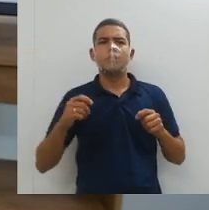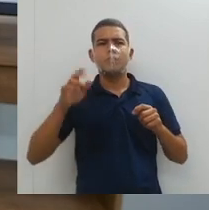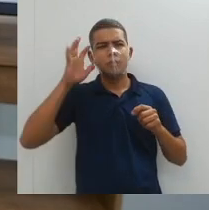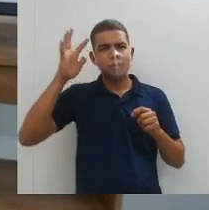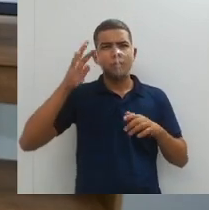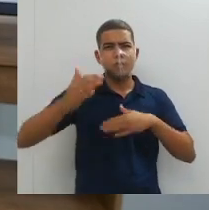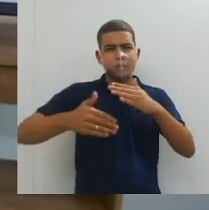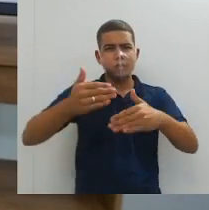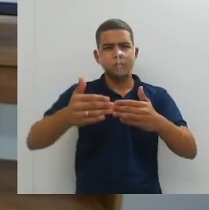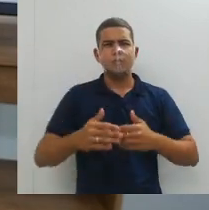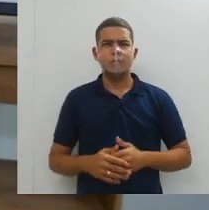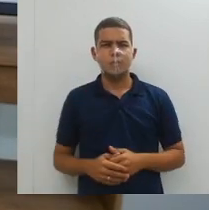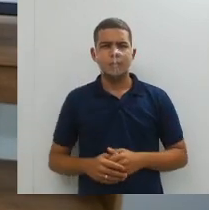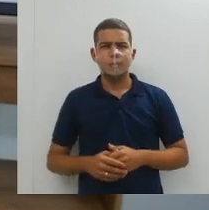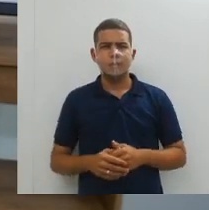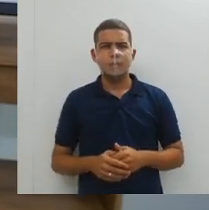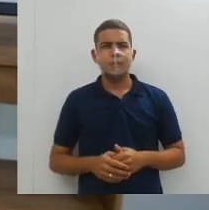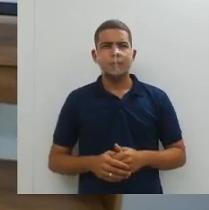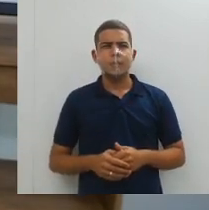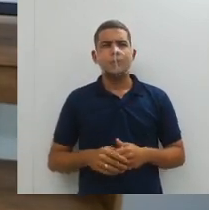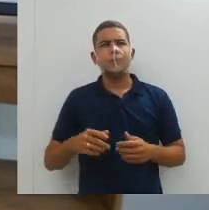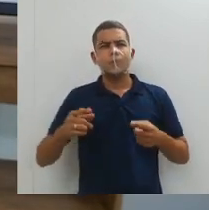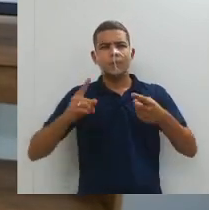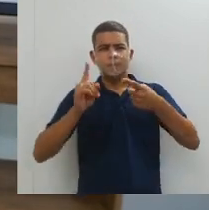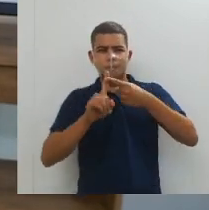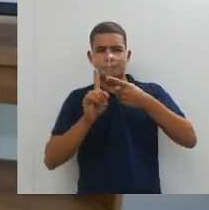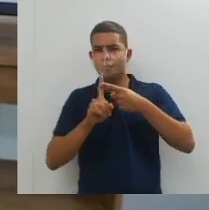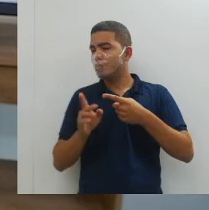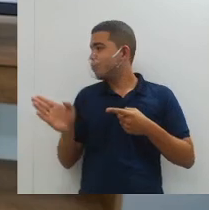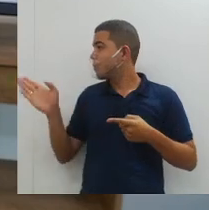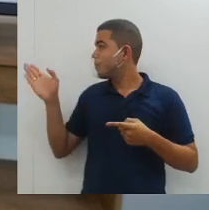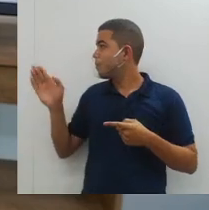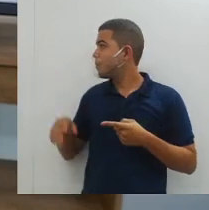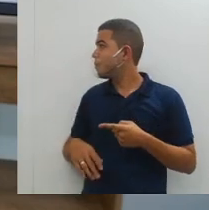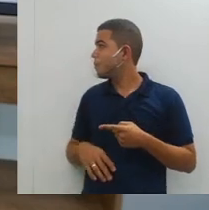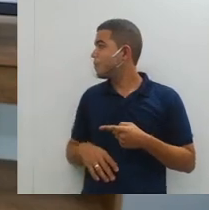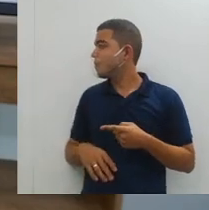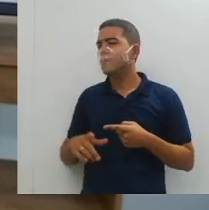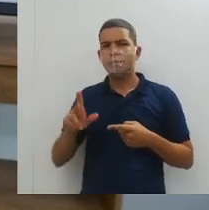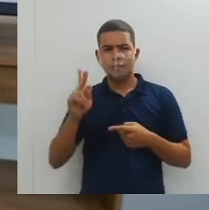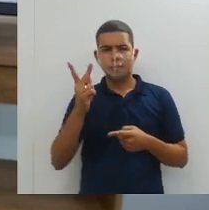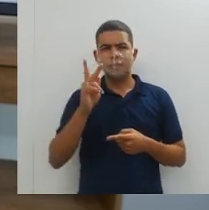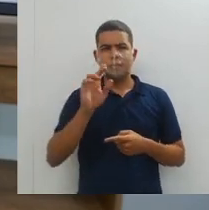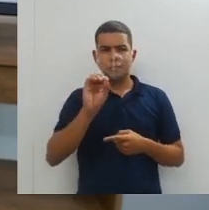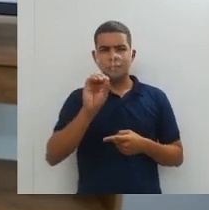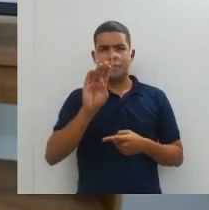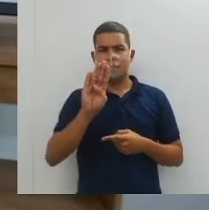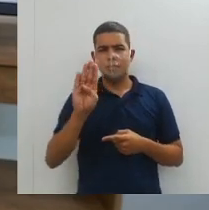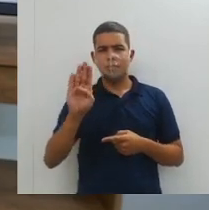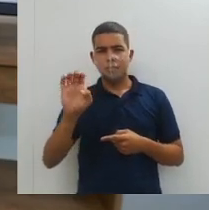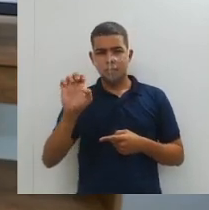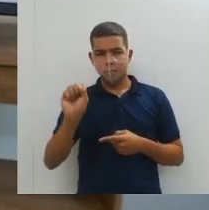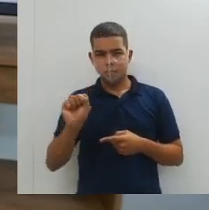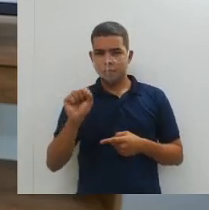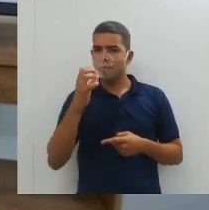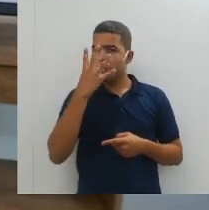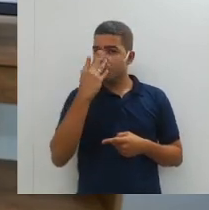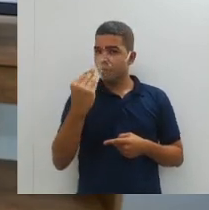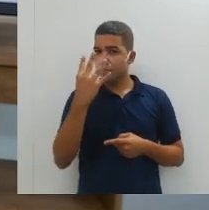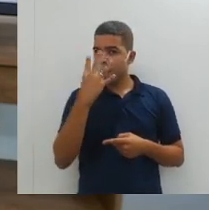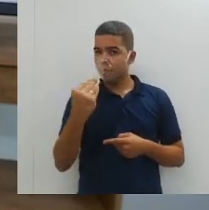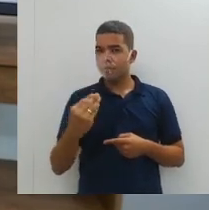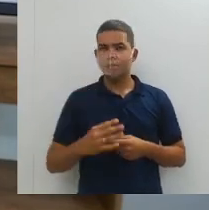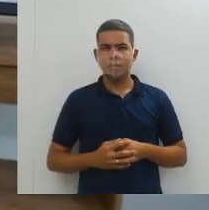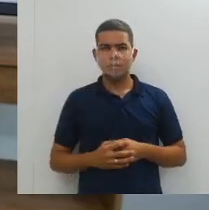virão a seguir. E claro, o primeiro pensador é o absolutista Thomas Hobbes, tá